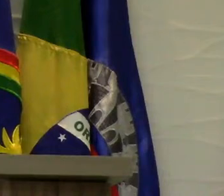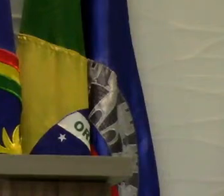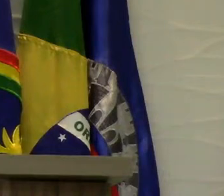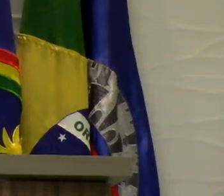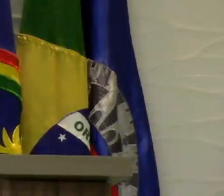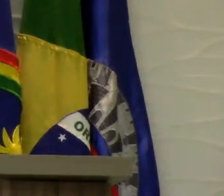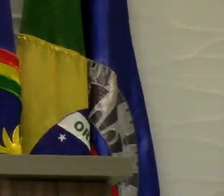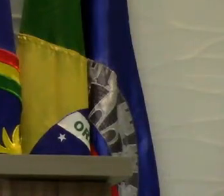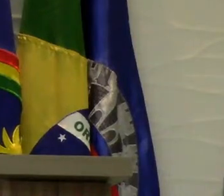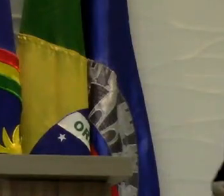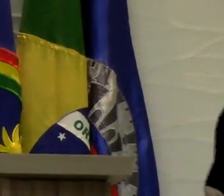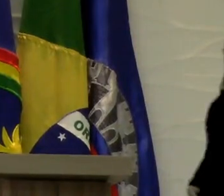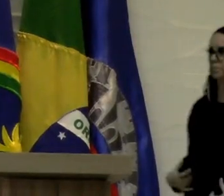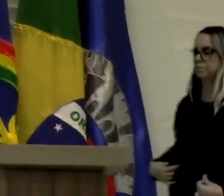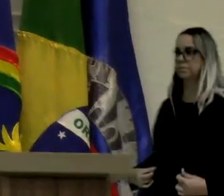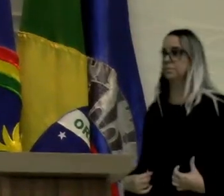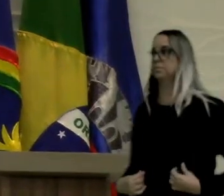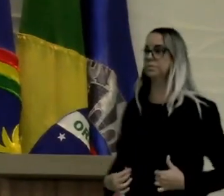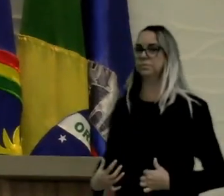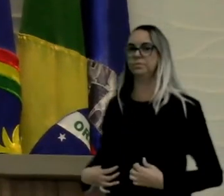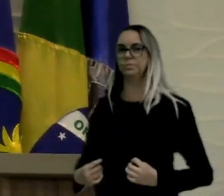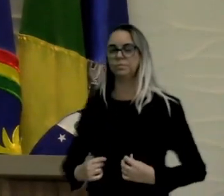hospital vereadora